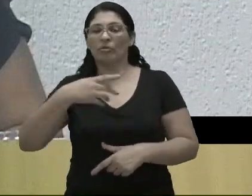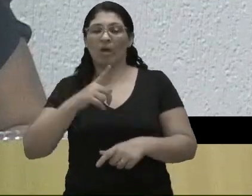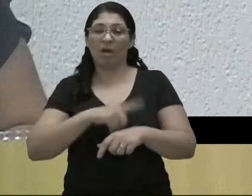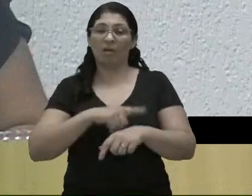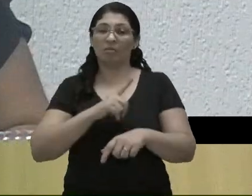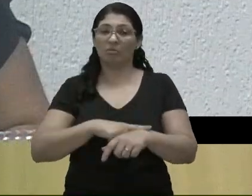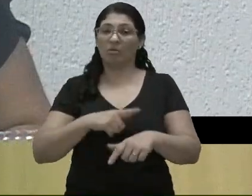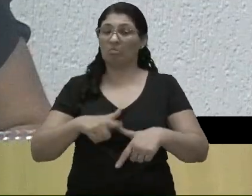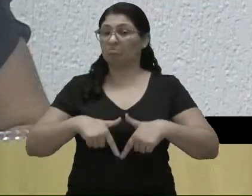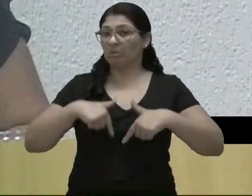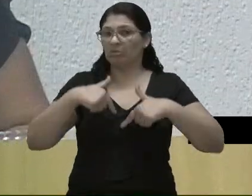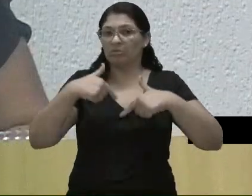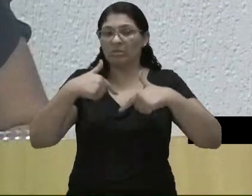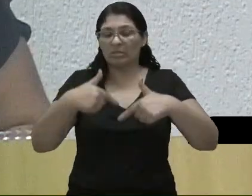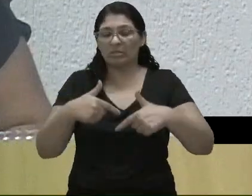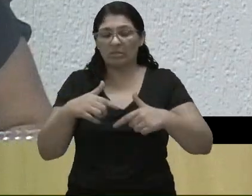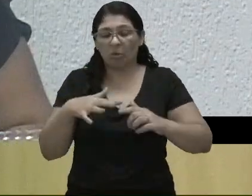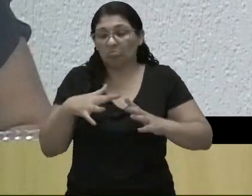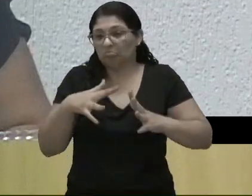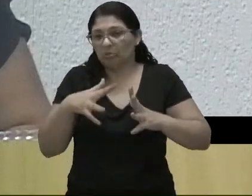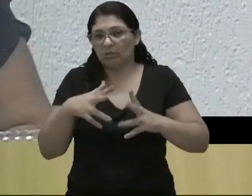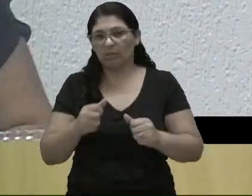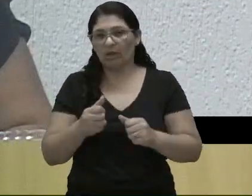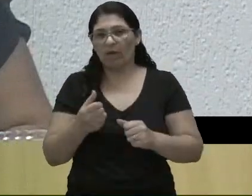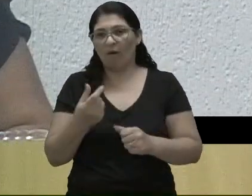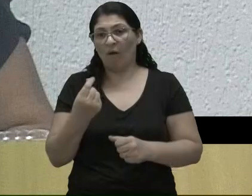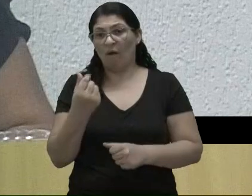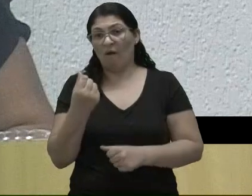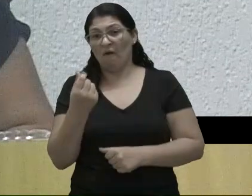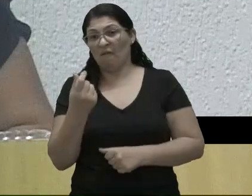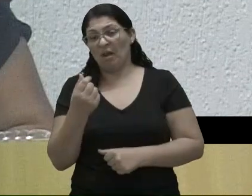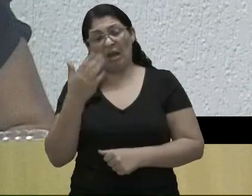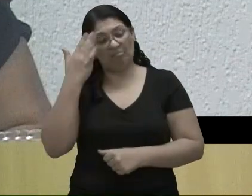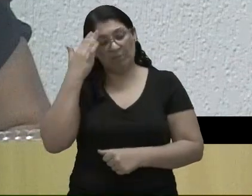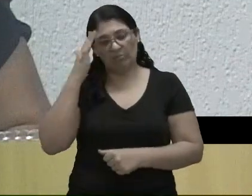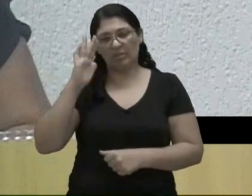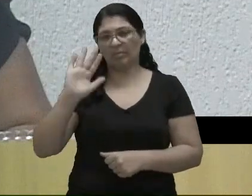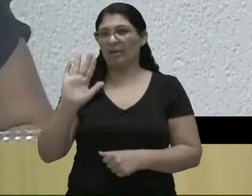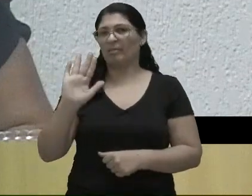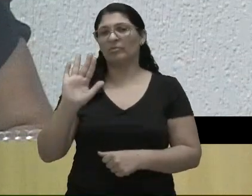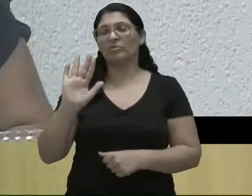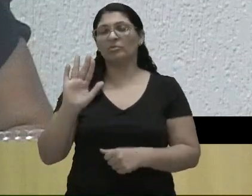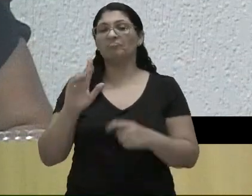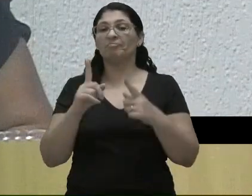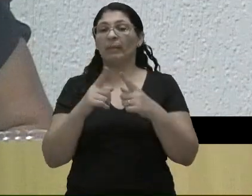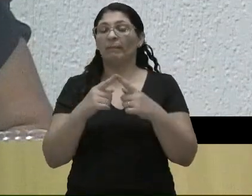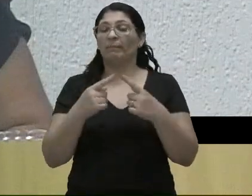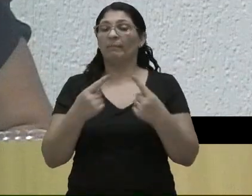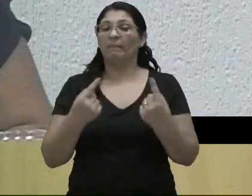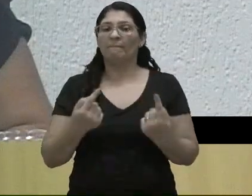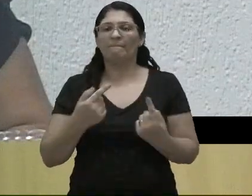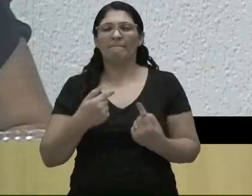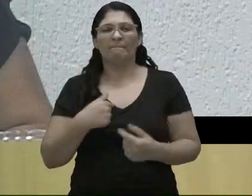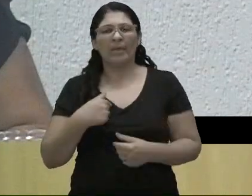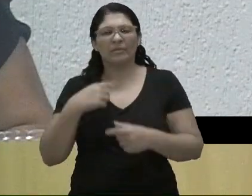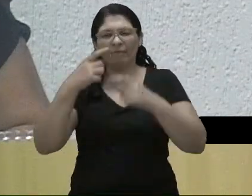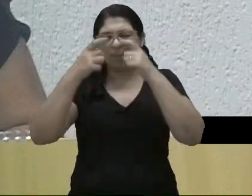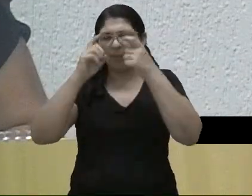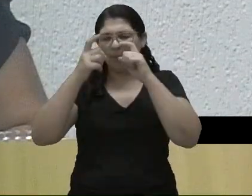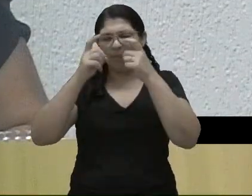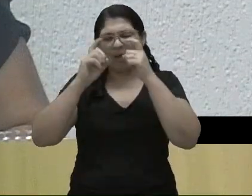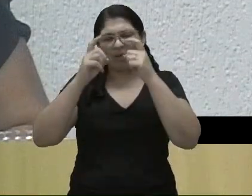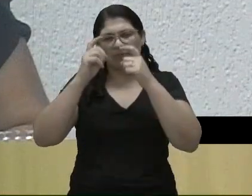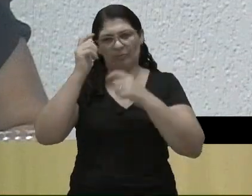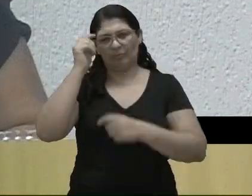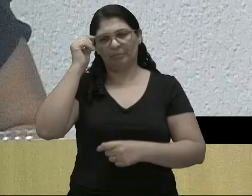A doação é total, remuneração não sabemos, né? Mas eu fico muito preocupado.